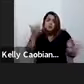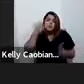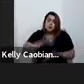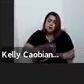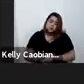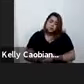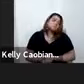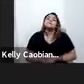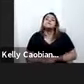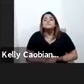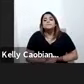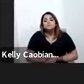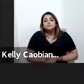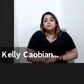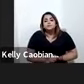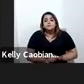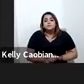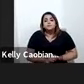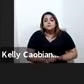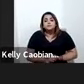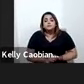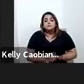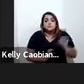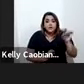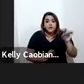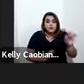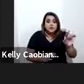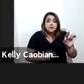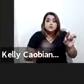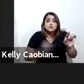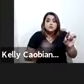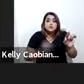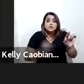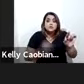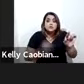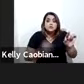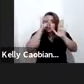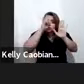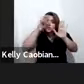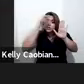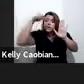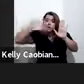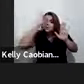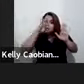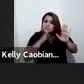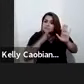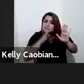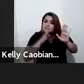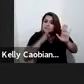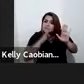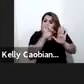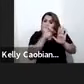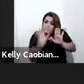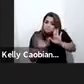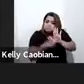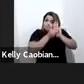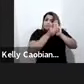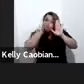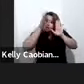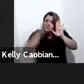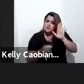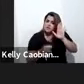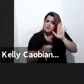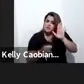um marco na história da vida sindical brasileira. Eu, particularmente, me sinto orgulhoso